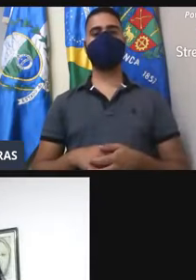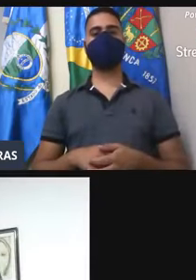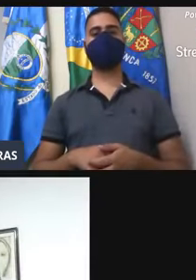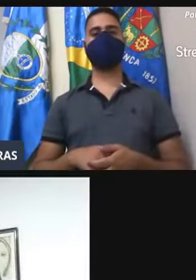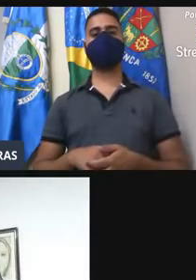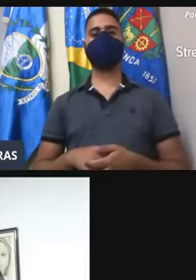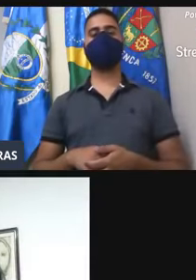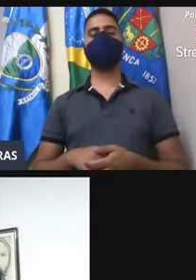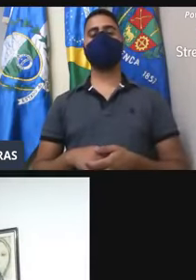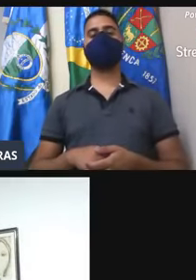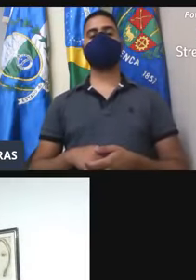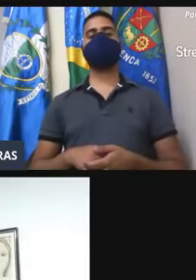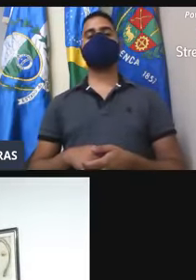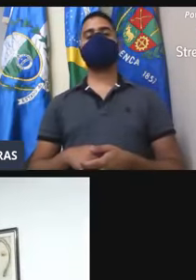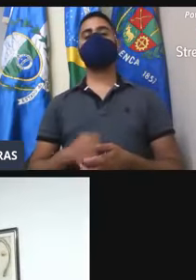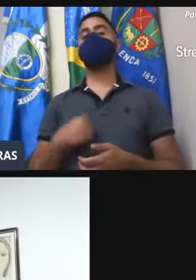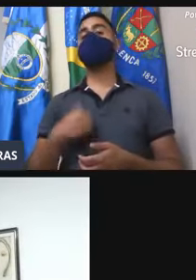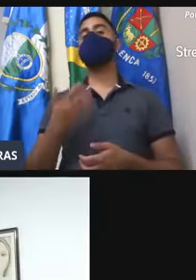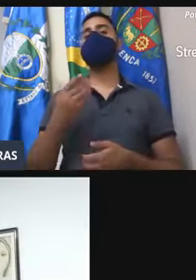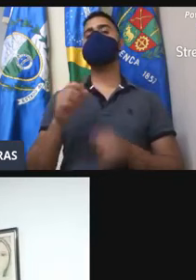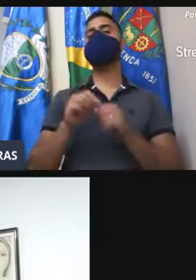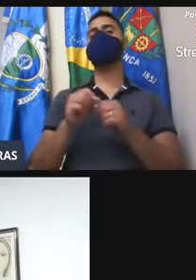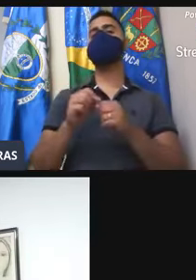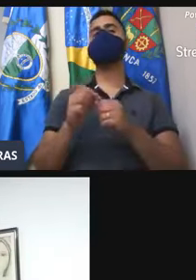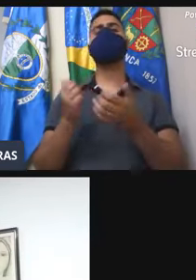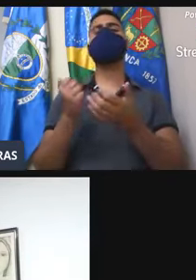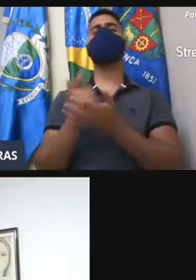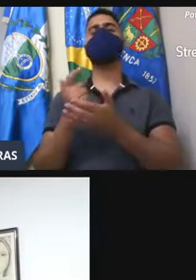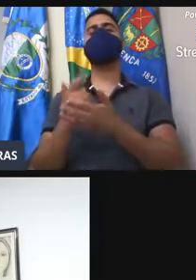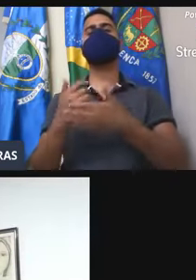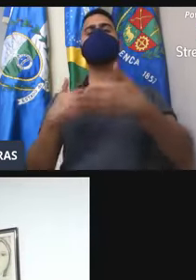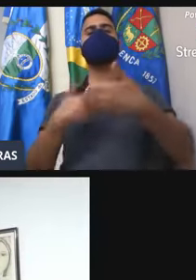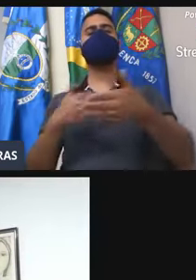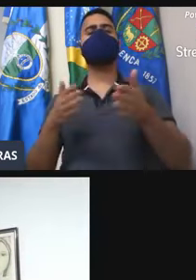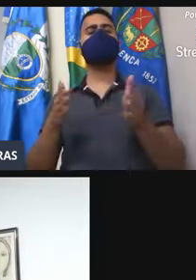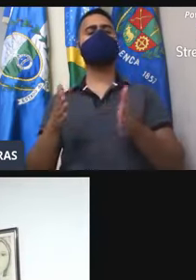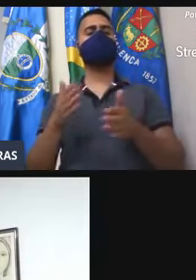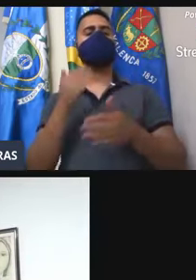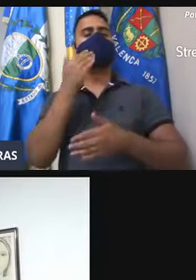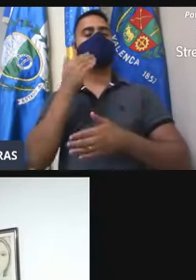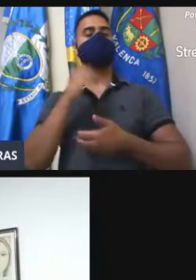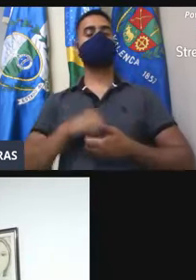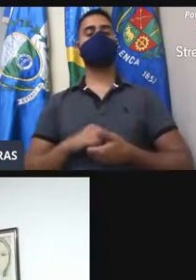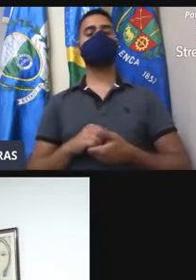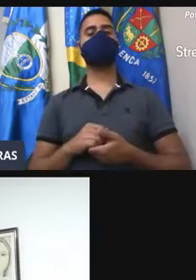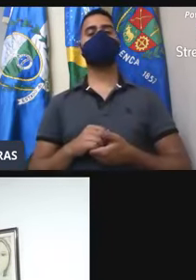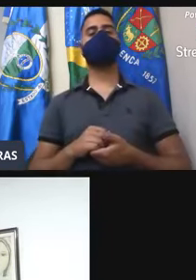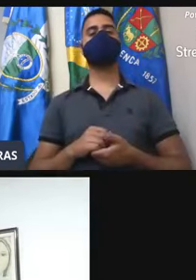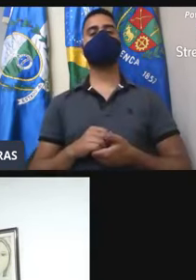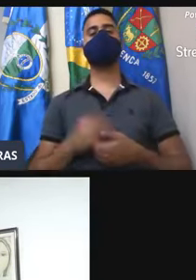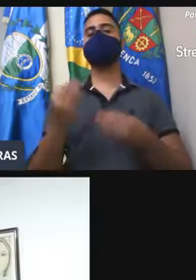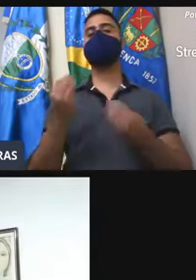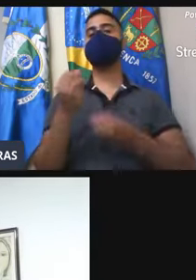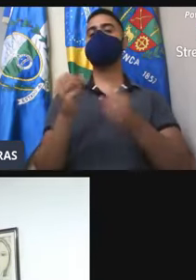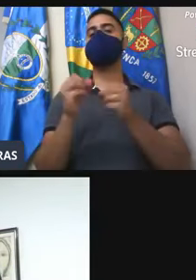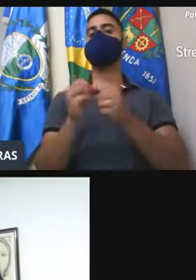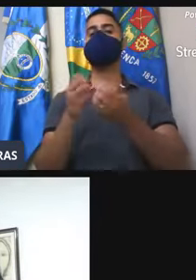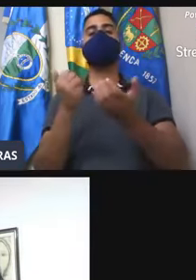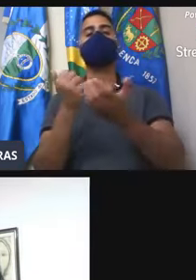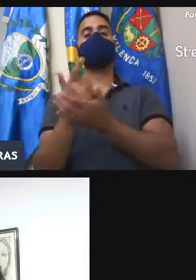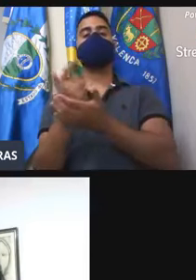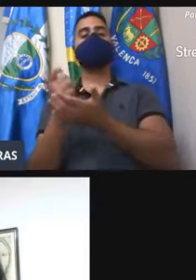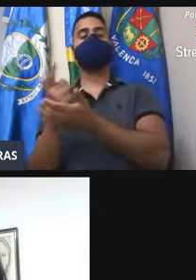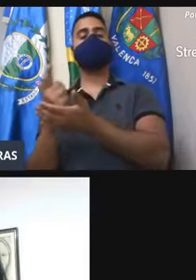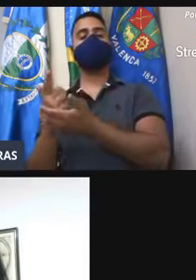Eu queria fazer algumas colocações com relação à aquisição das cestas básicas. Como